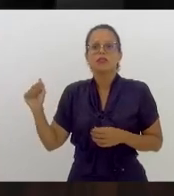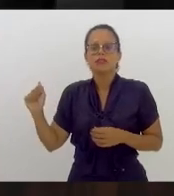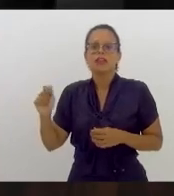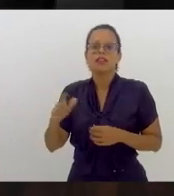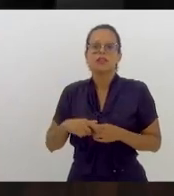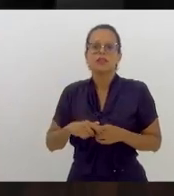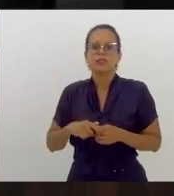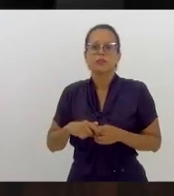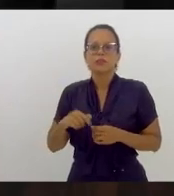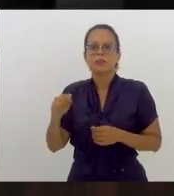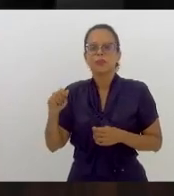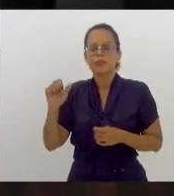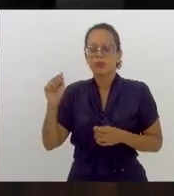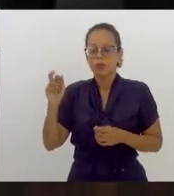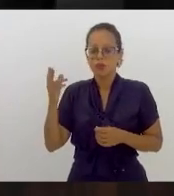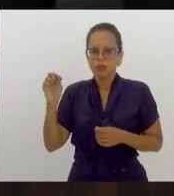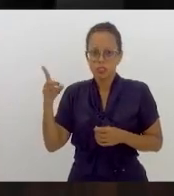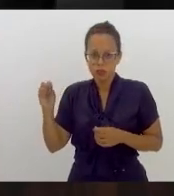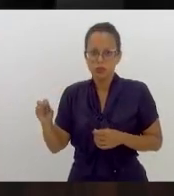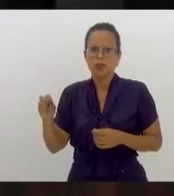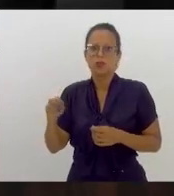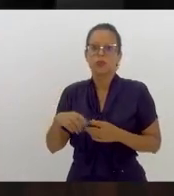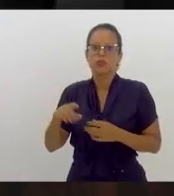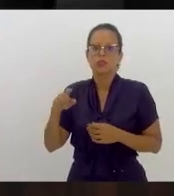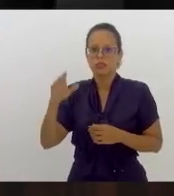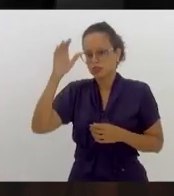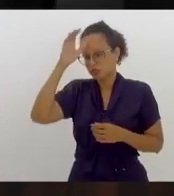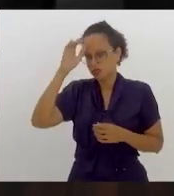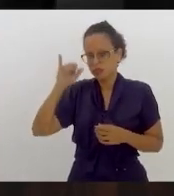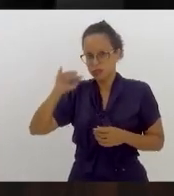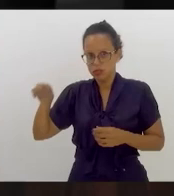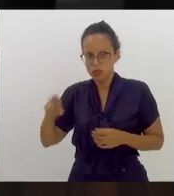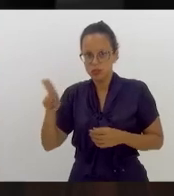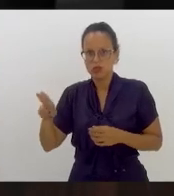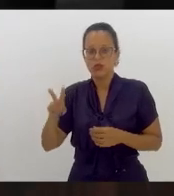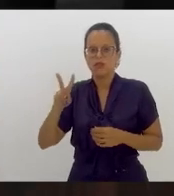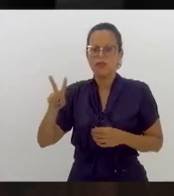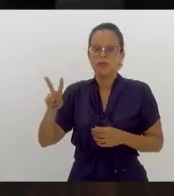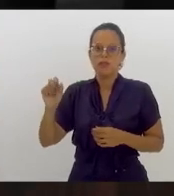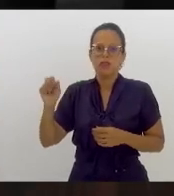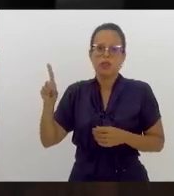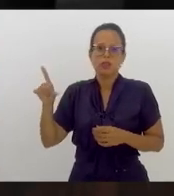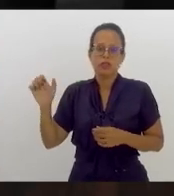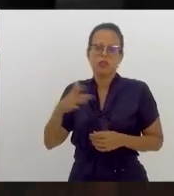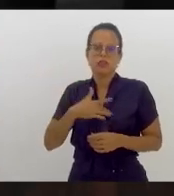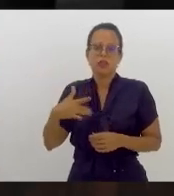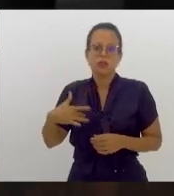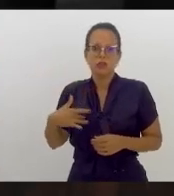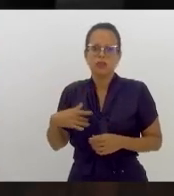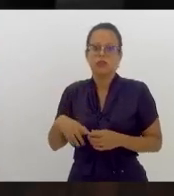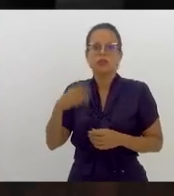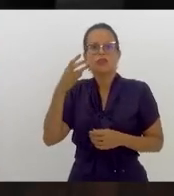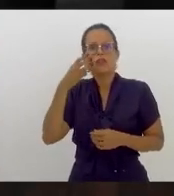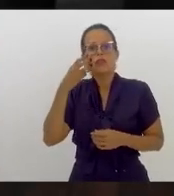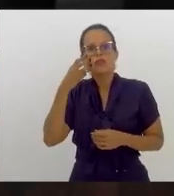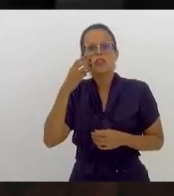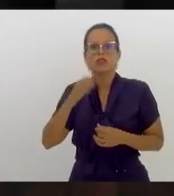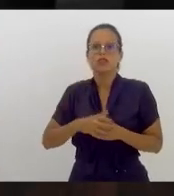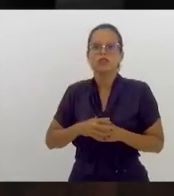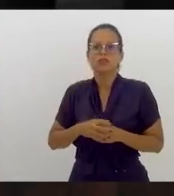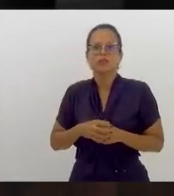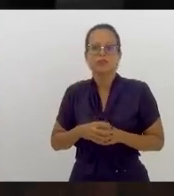Zaca, Rodrigo Amorim, Rosane Félix, Tia Ju, Valdeci da Saúde, Valdec Carneiro e Zeidan.